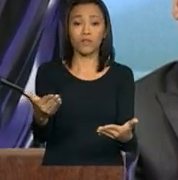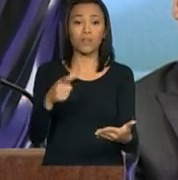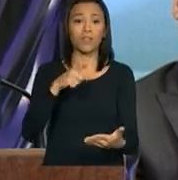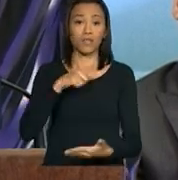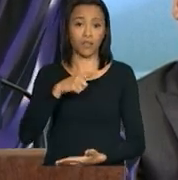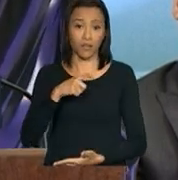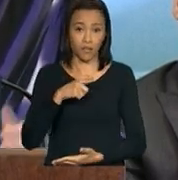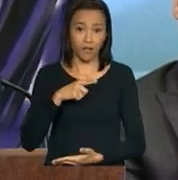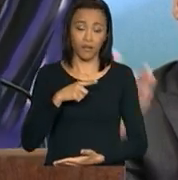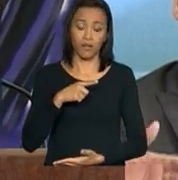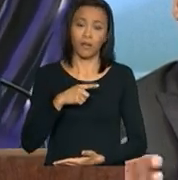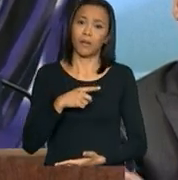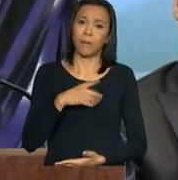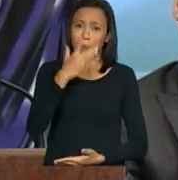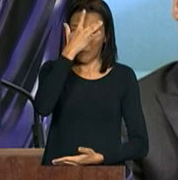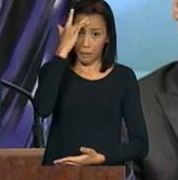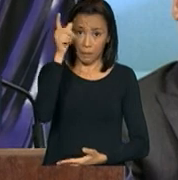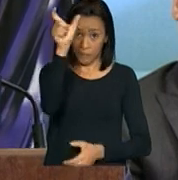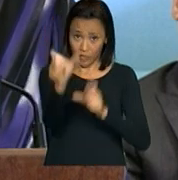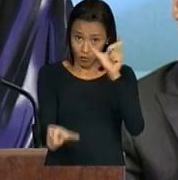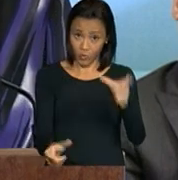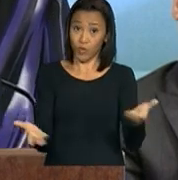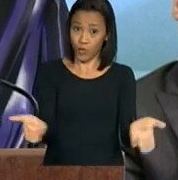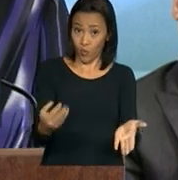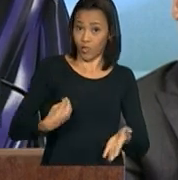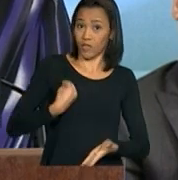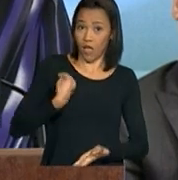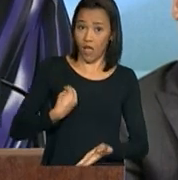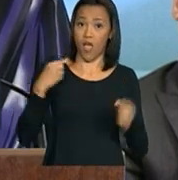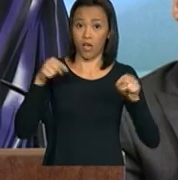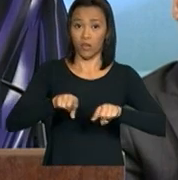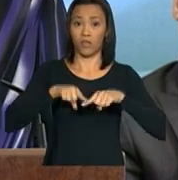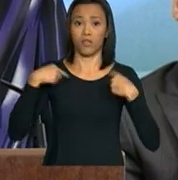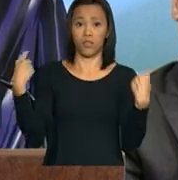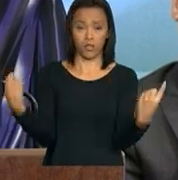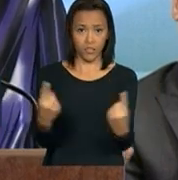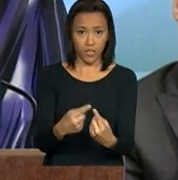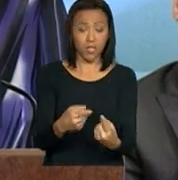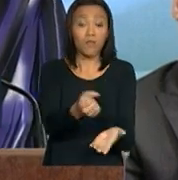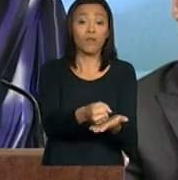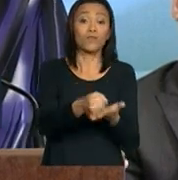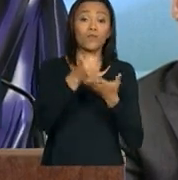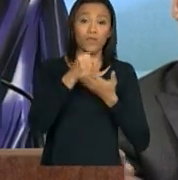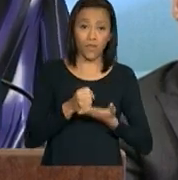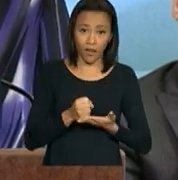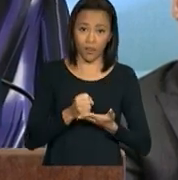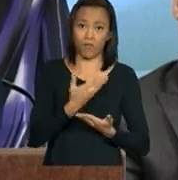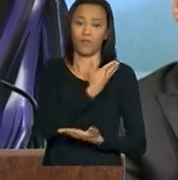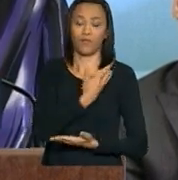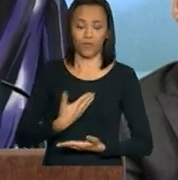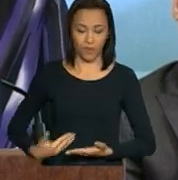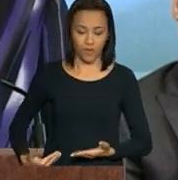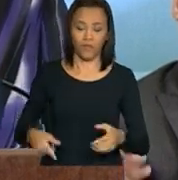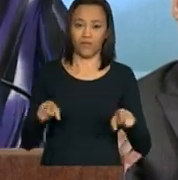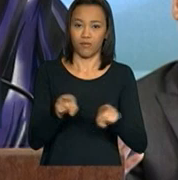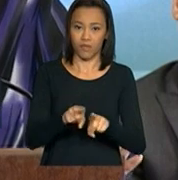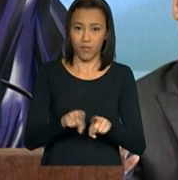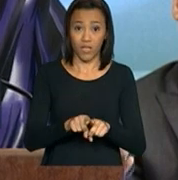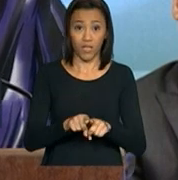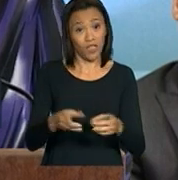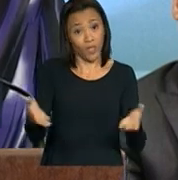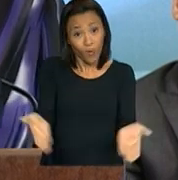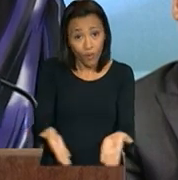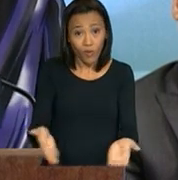pessoas que estão aqui nessa solenidade que compartilharam esse processo comigo e que